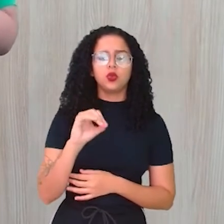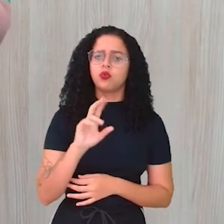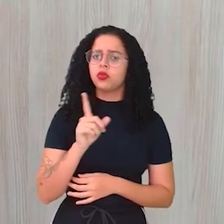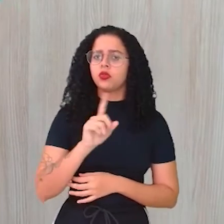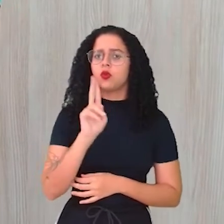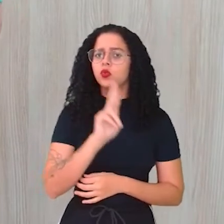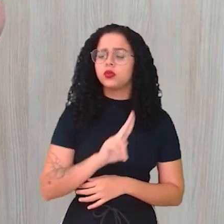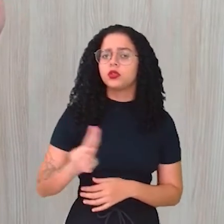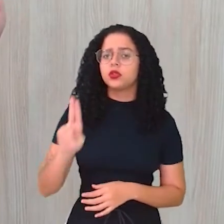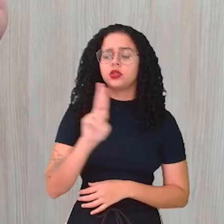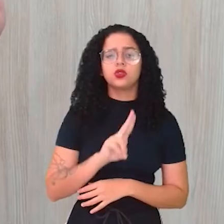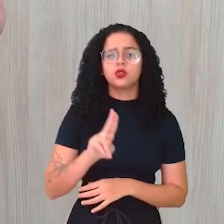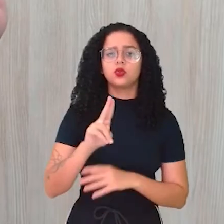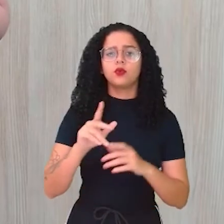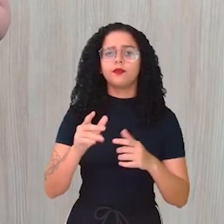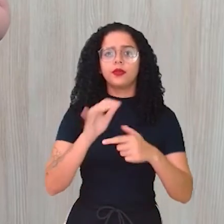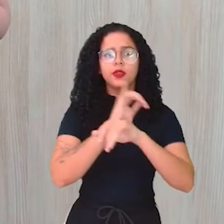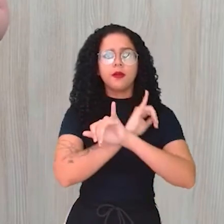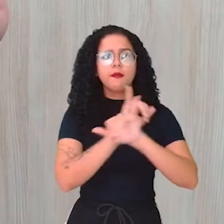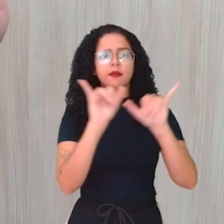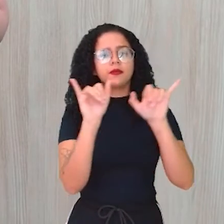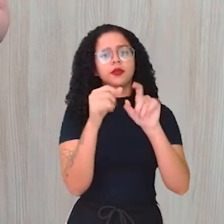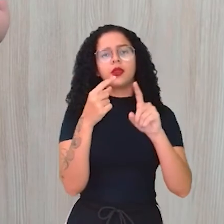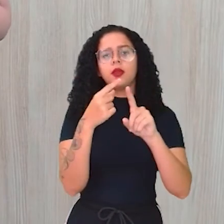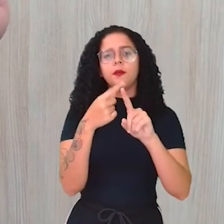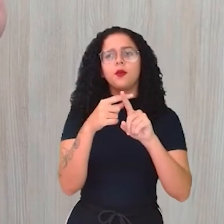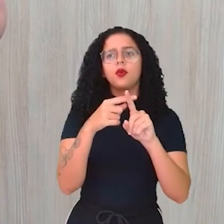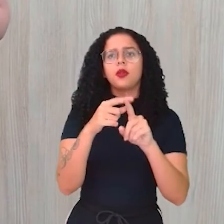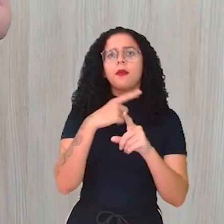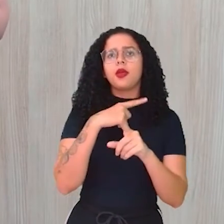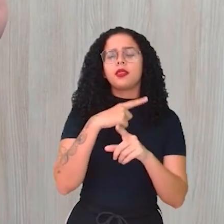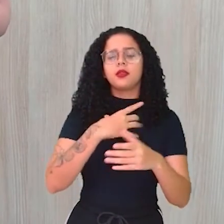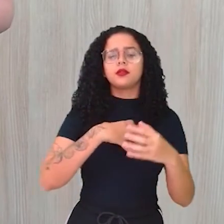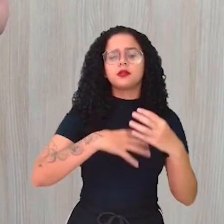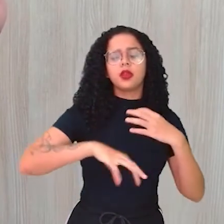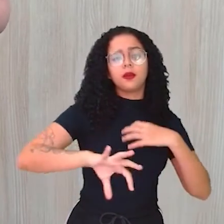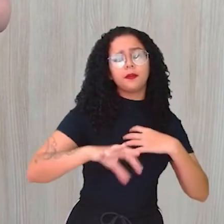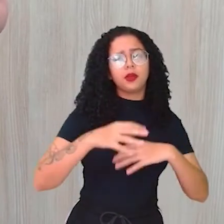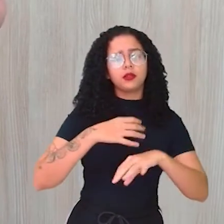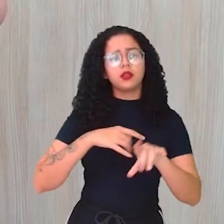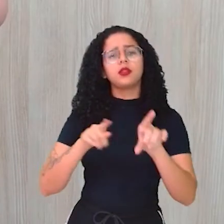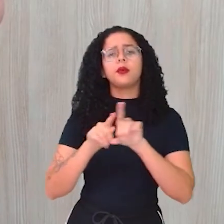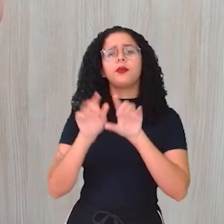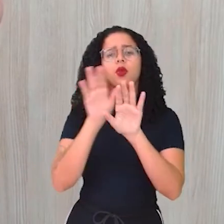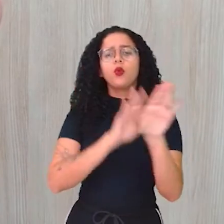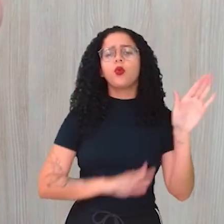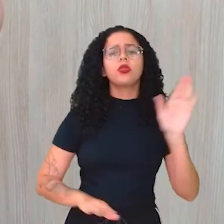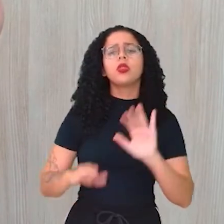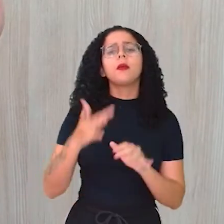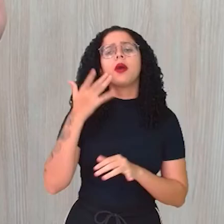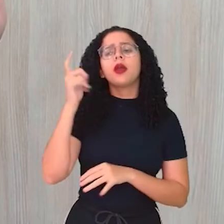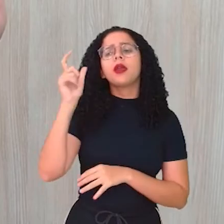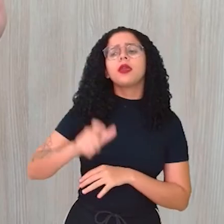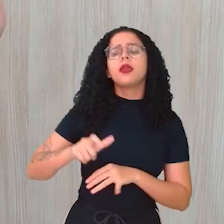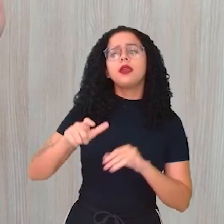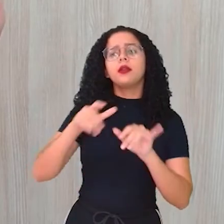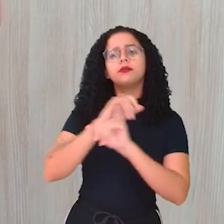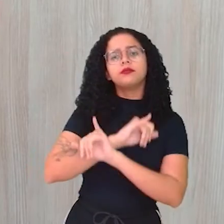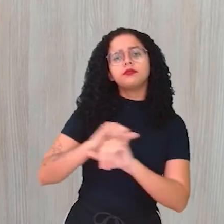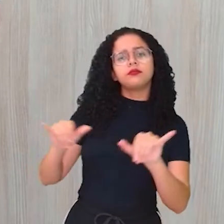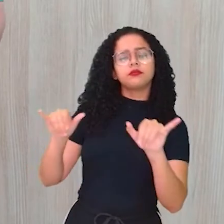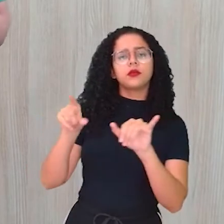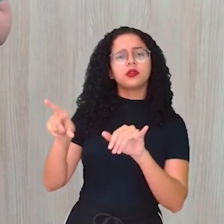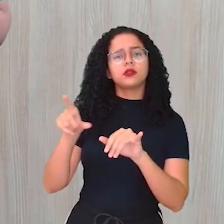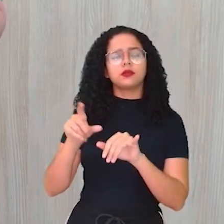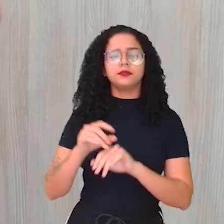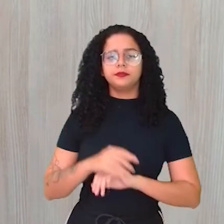é? Justamente para ter essa empatia e para ter esse cuidado para quem é que vai aquela notícia, para quem é que vai